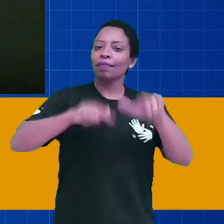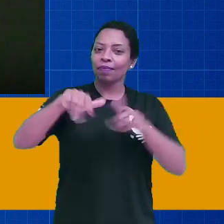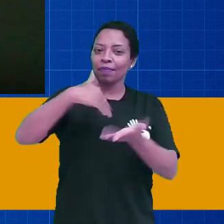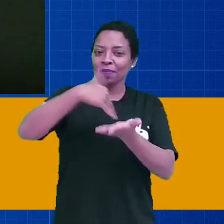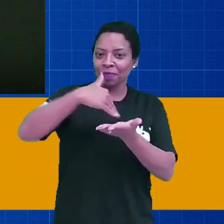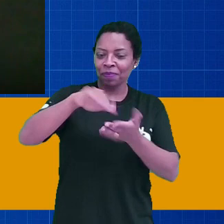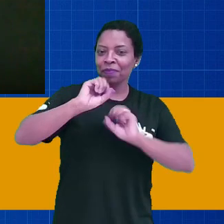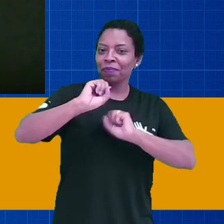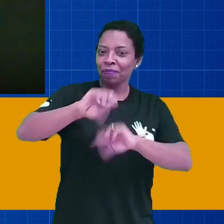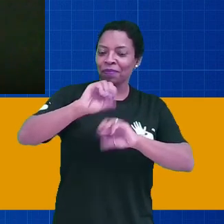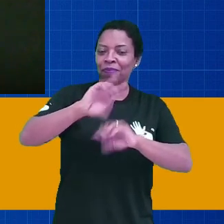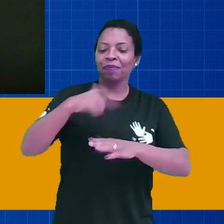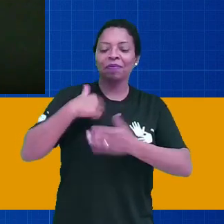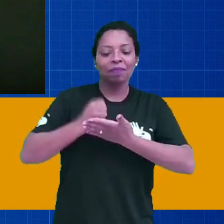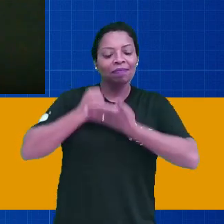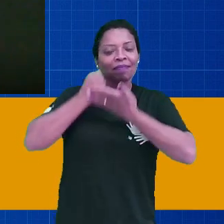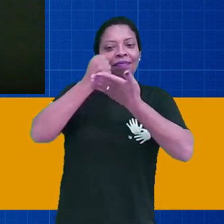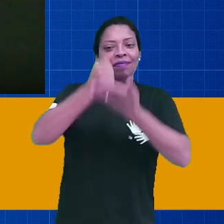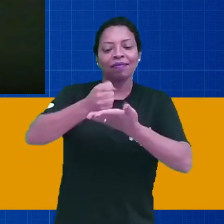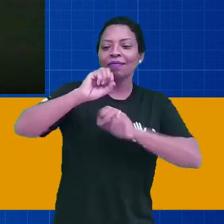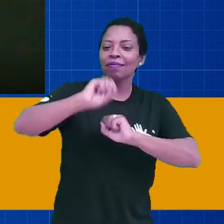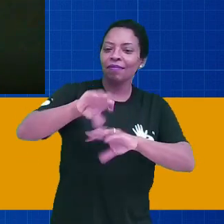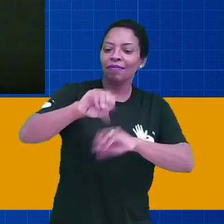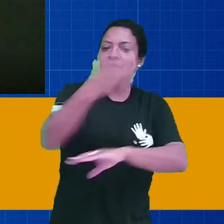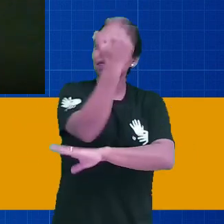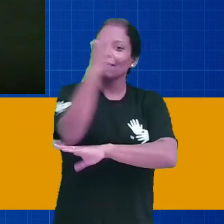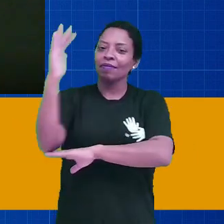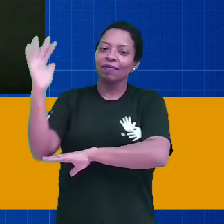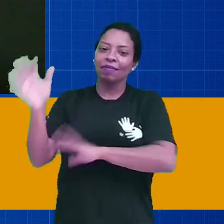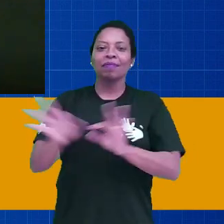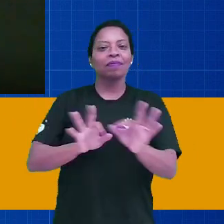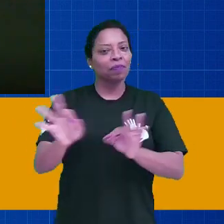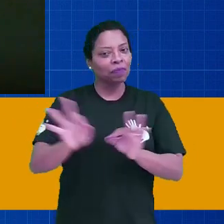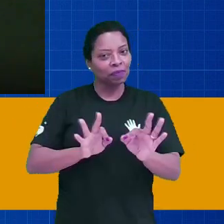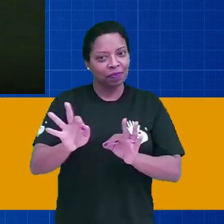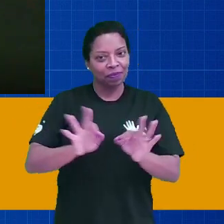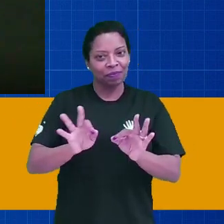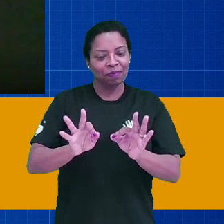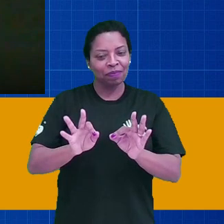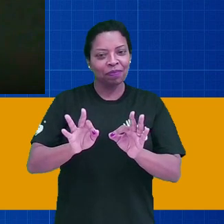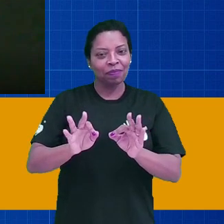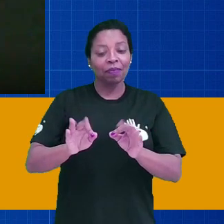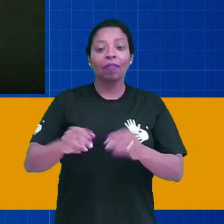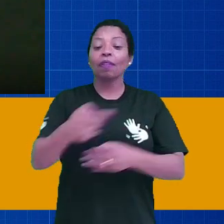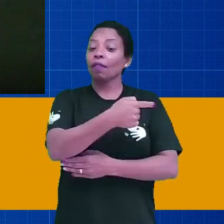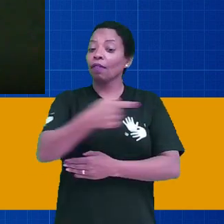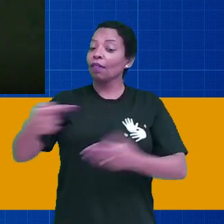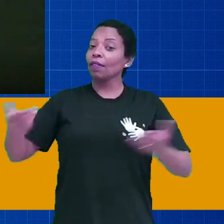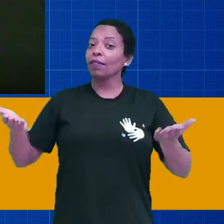Secretaria de Educação como assessora de educação ambiental em projetos. Durante essa